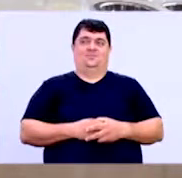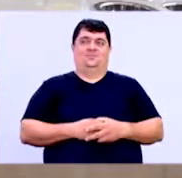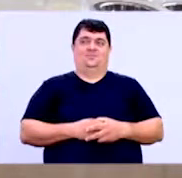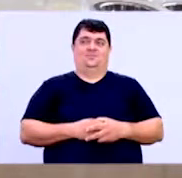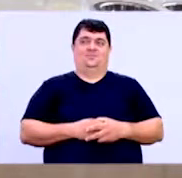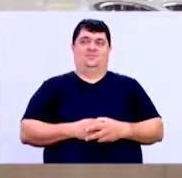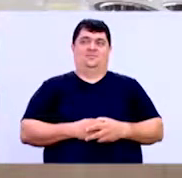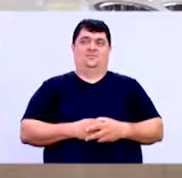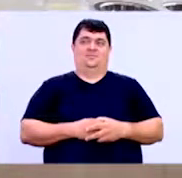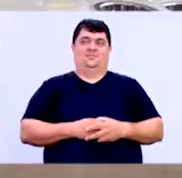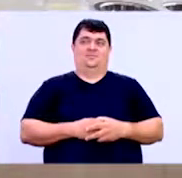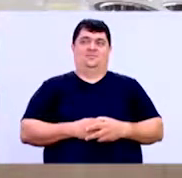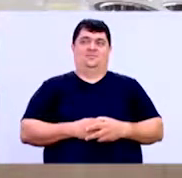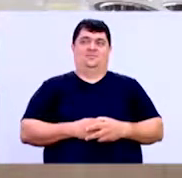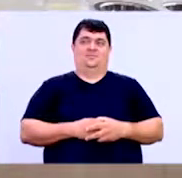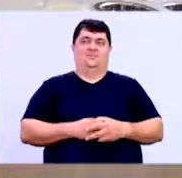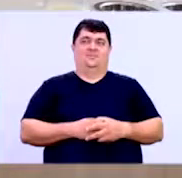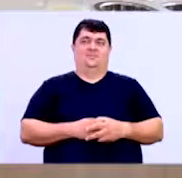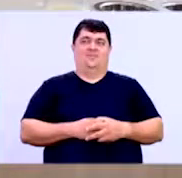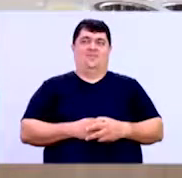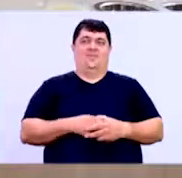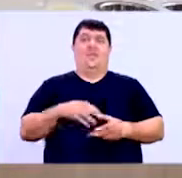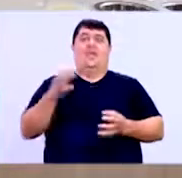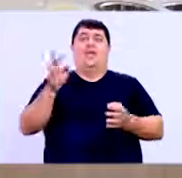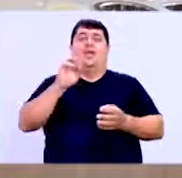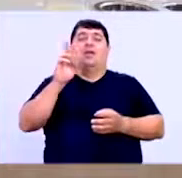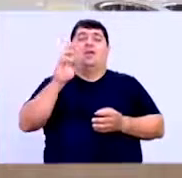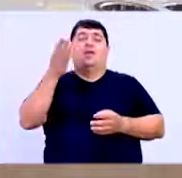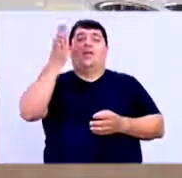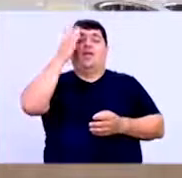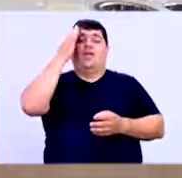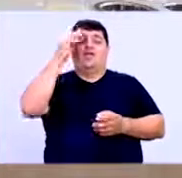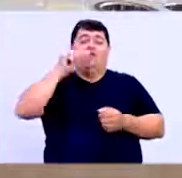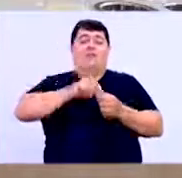quero saber o que foi que trocou isso.